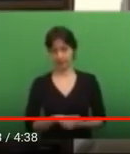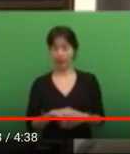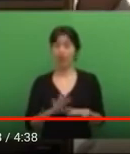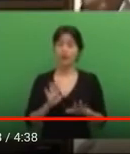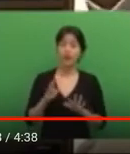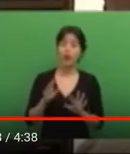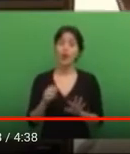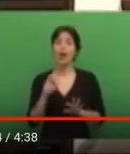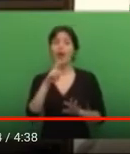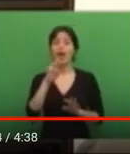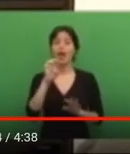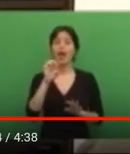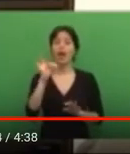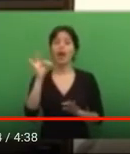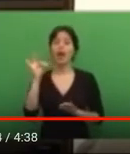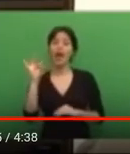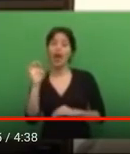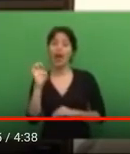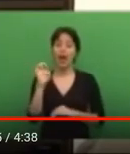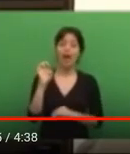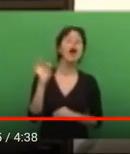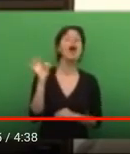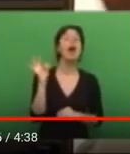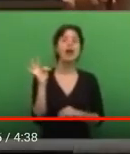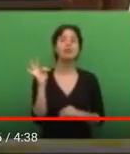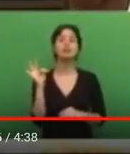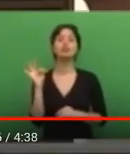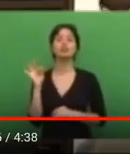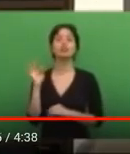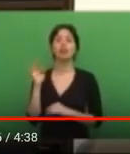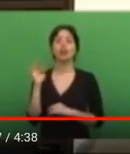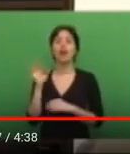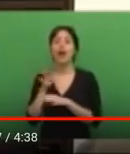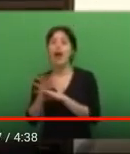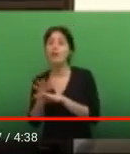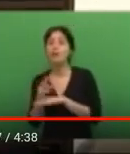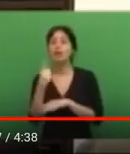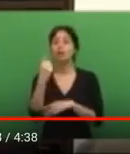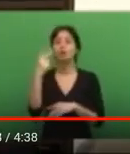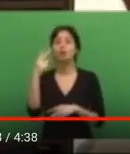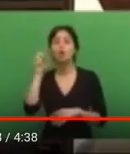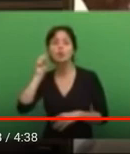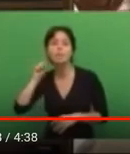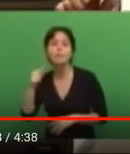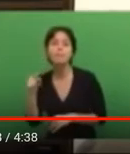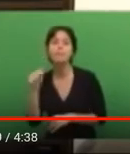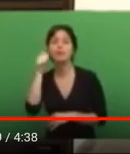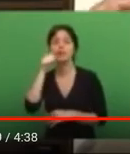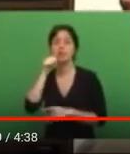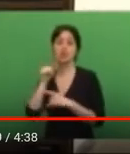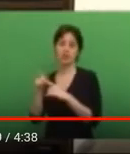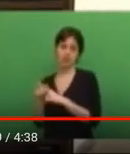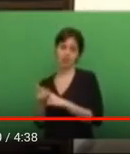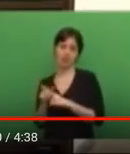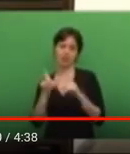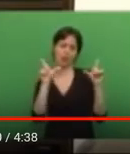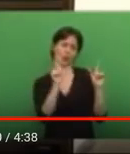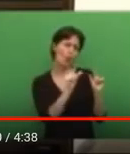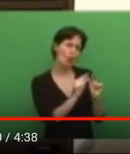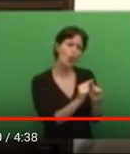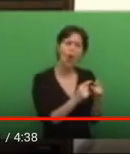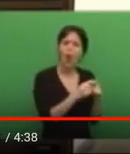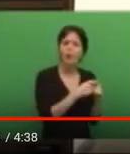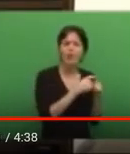1 a cada 12 mil meninas nascidas, ainda é pouco conhecida e recentemente descoberta, possui